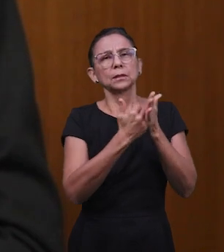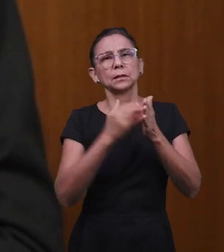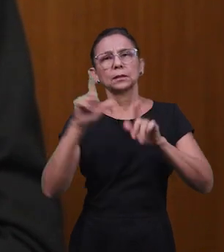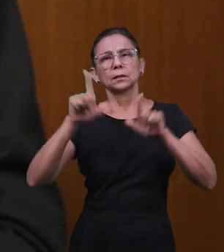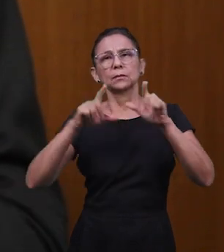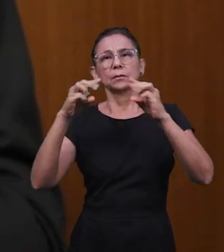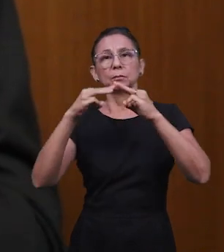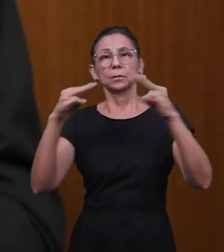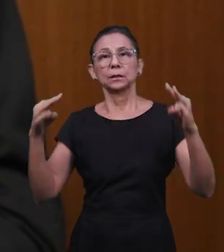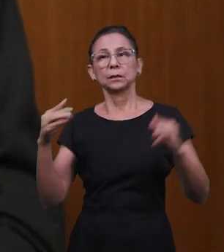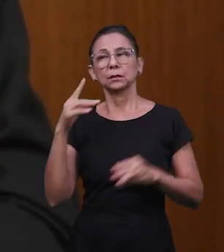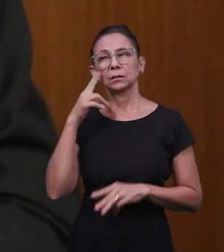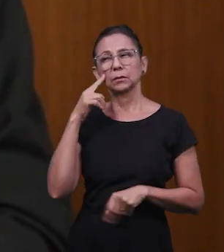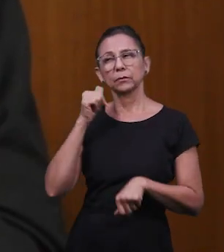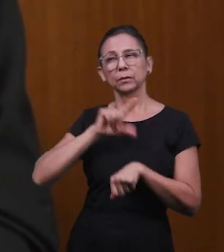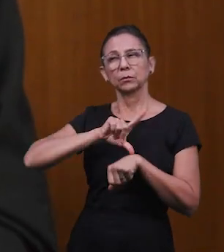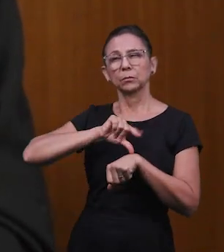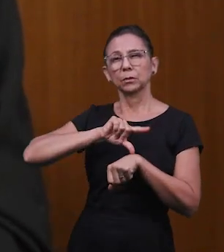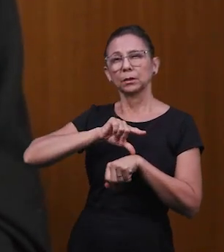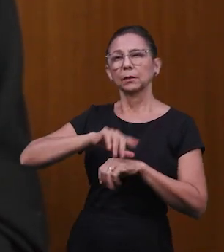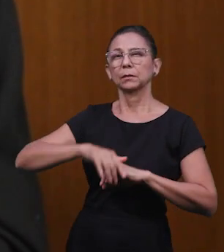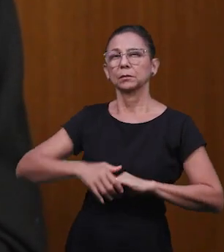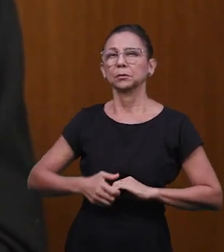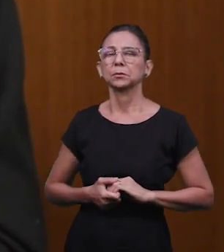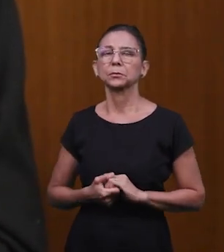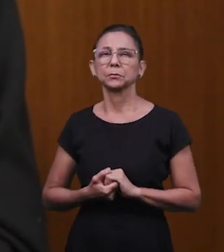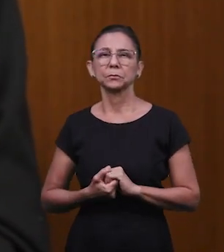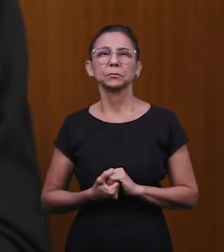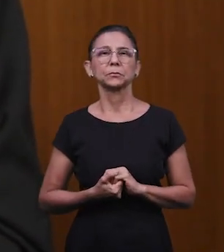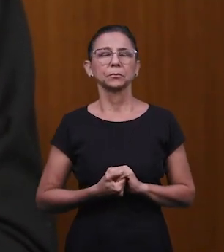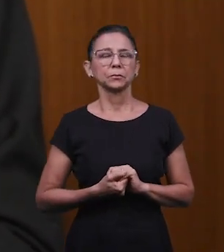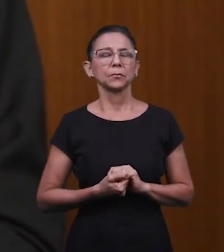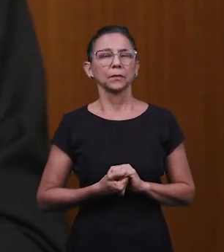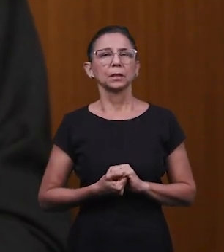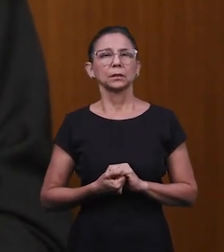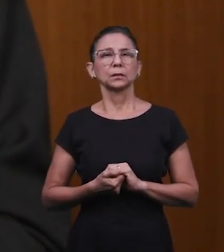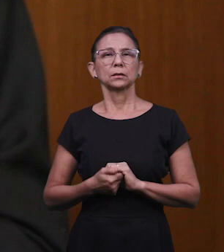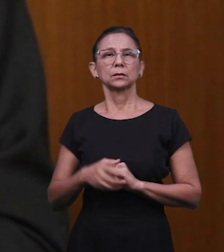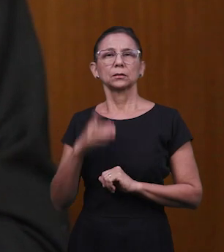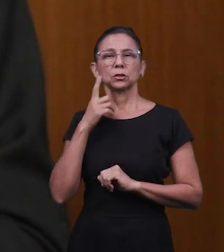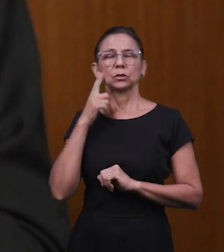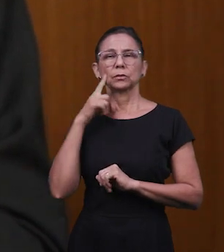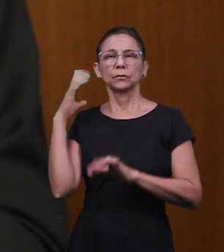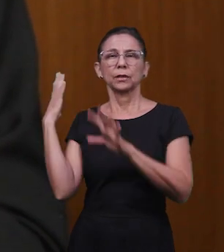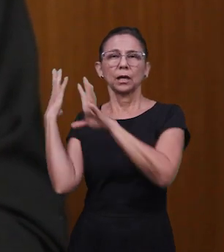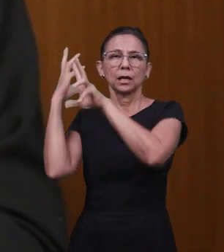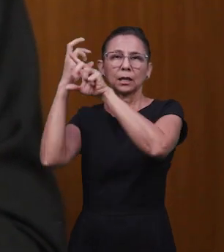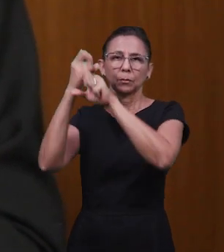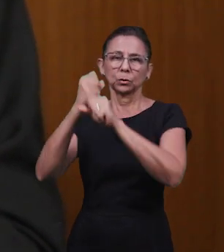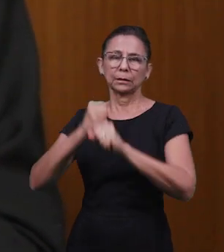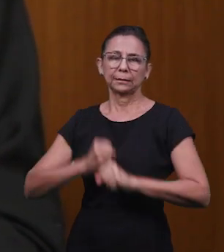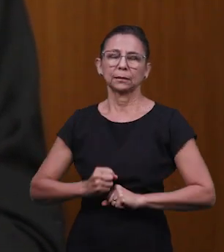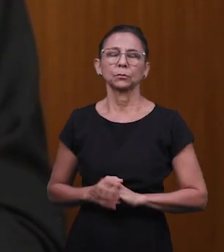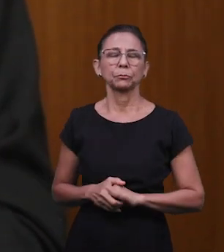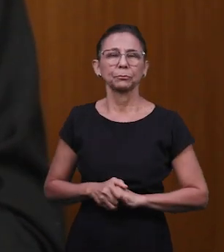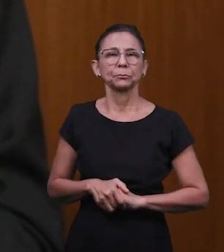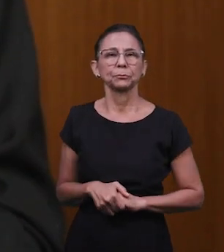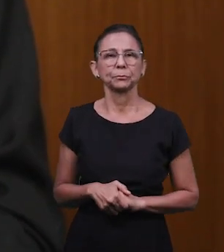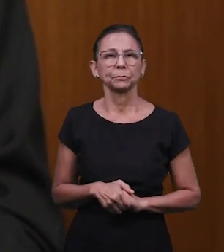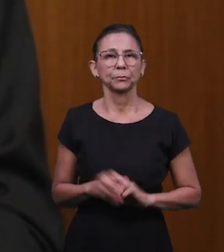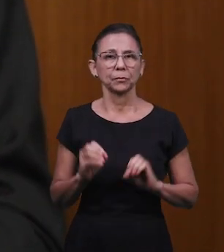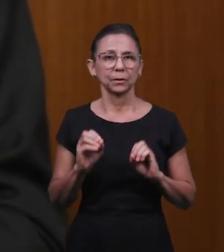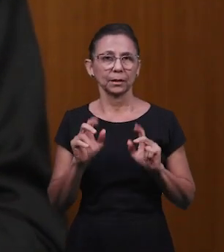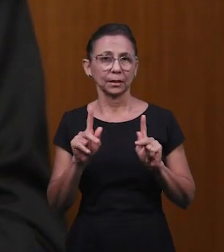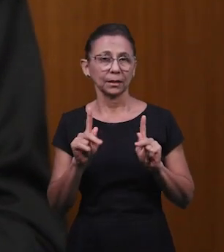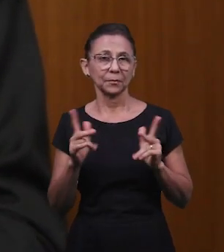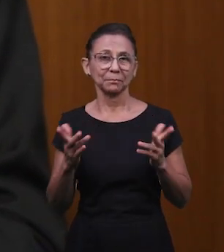TV Manaim, você vai saber o horário de assistir as edições de reprise do Conversas Bíblicas, tá certo? Muito bem,